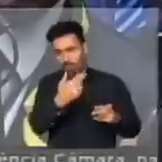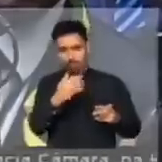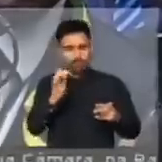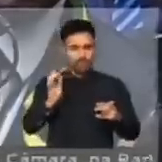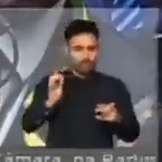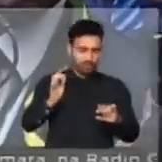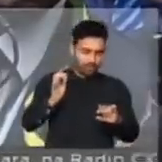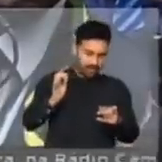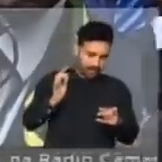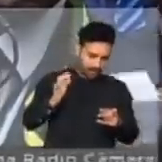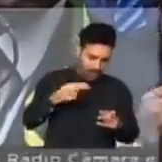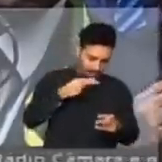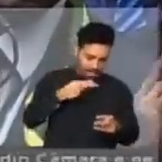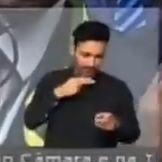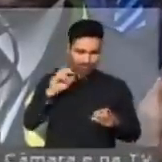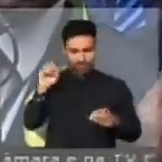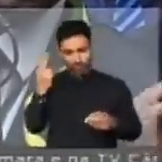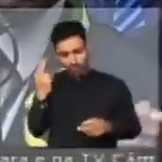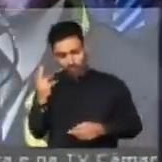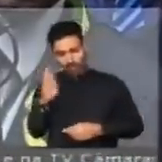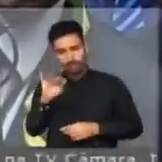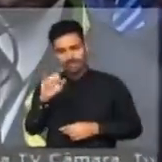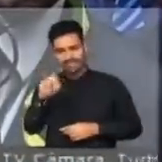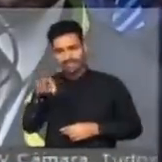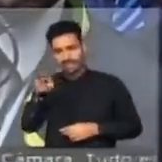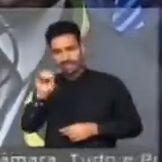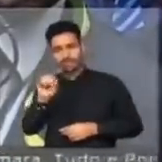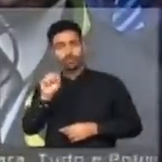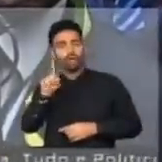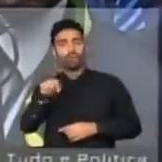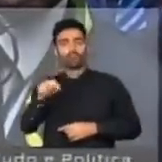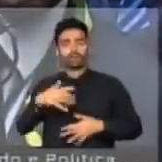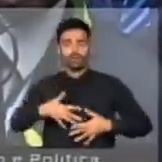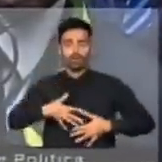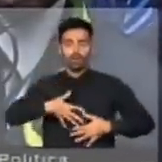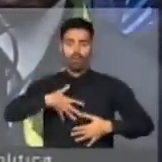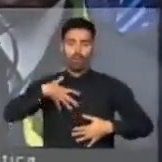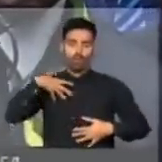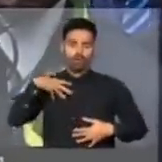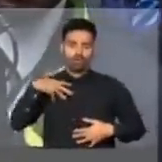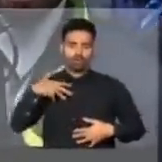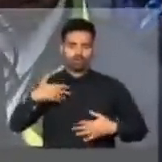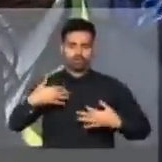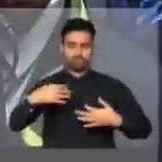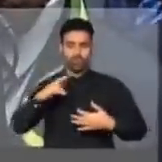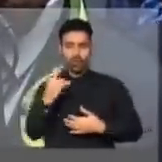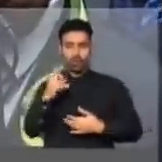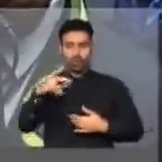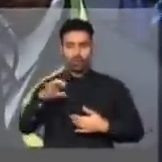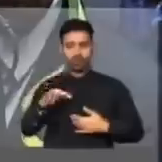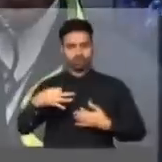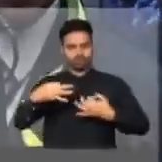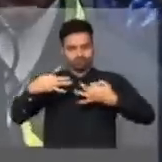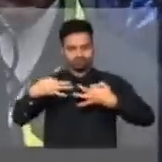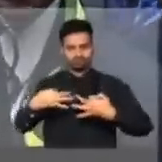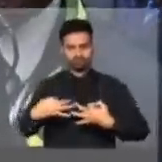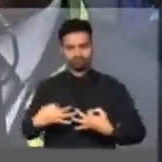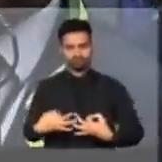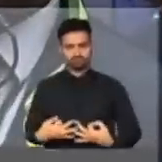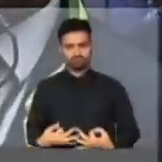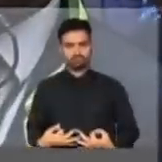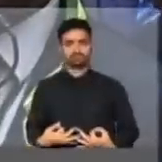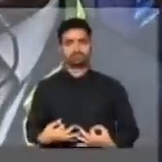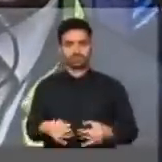seus bisnetos, é a sua honra, a sua integridade, o